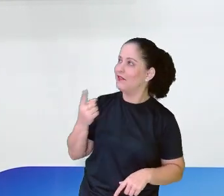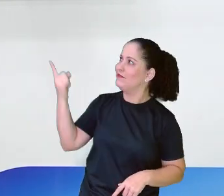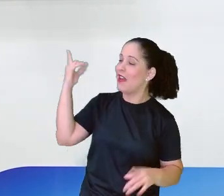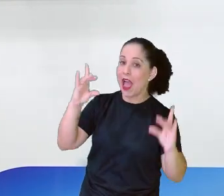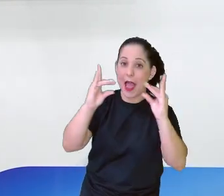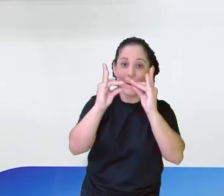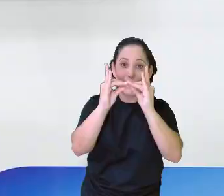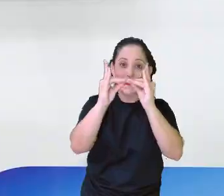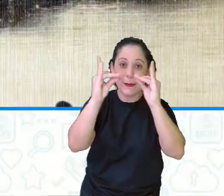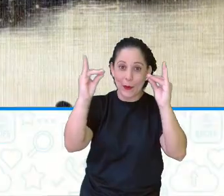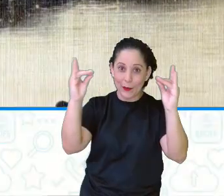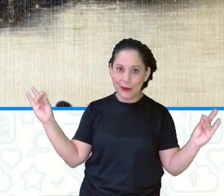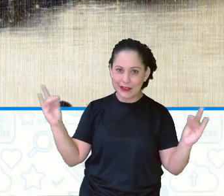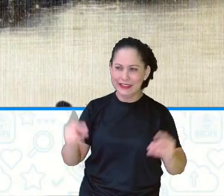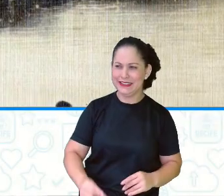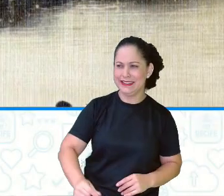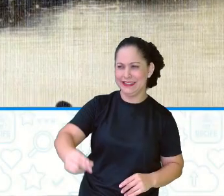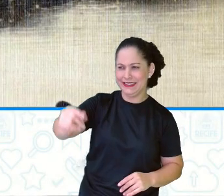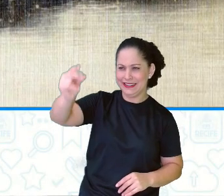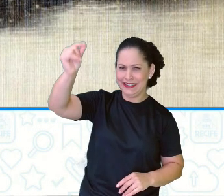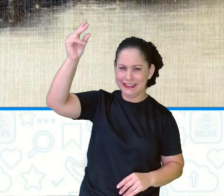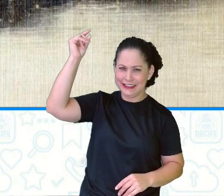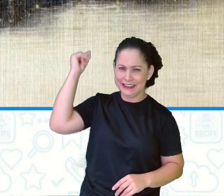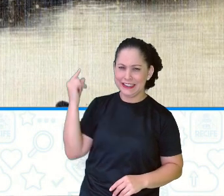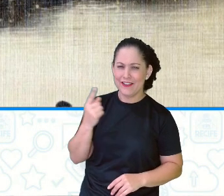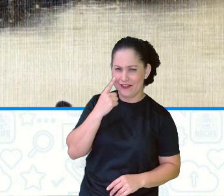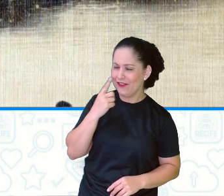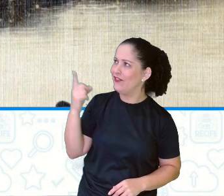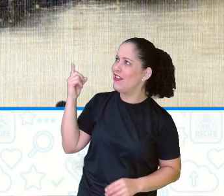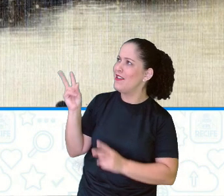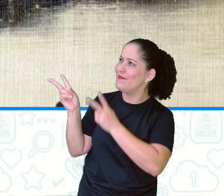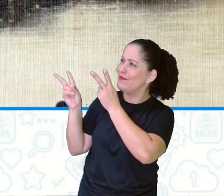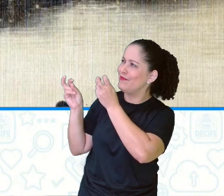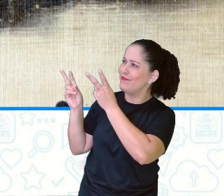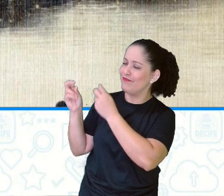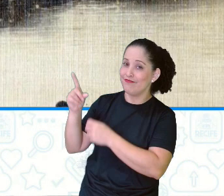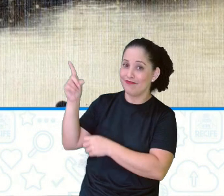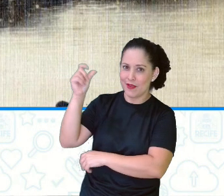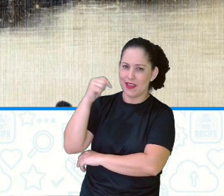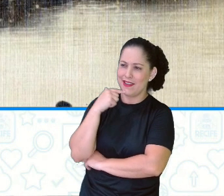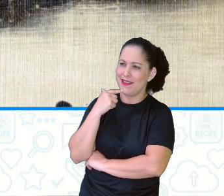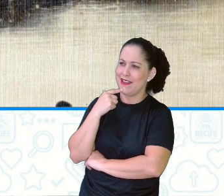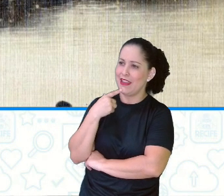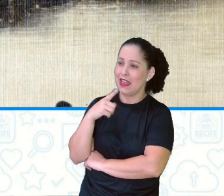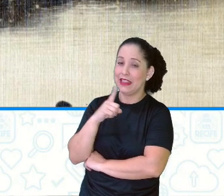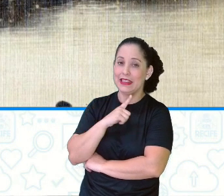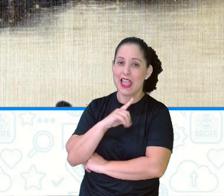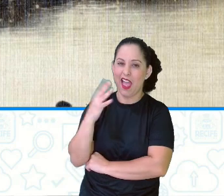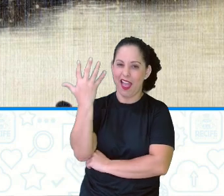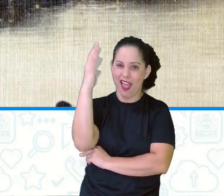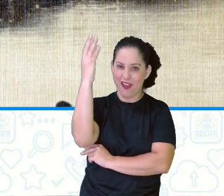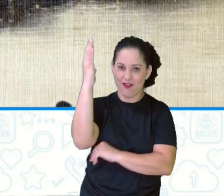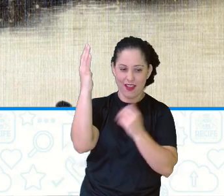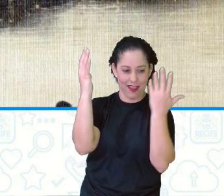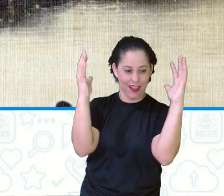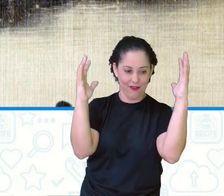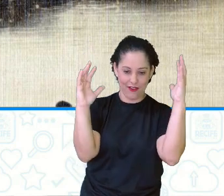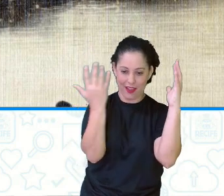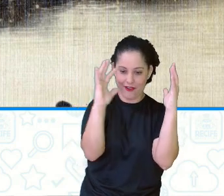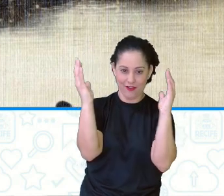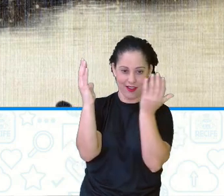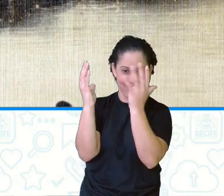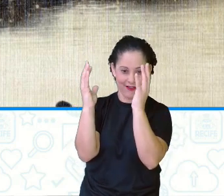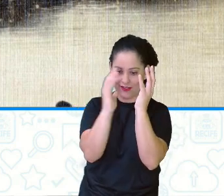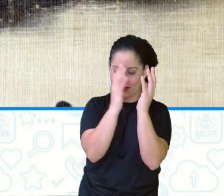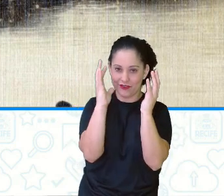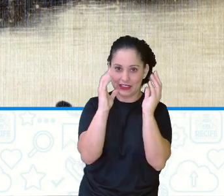era a ponte antigamente. Dá para observar aí? Vocês estão vendo esses troncos de madeira que estão aqui, ó? Essa foto